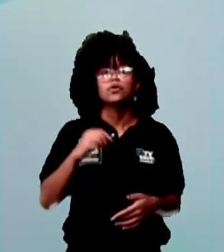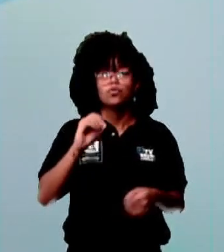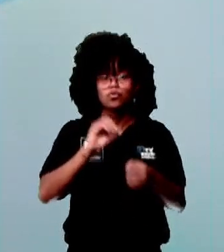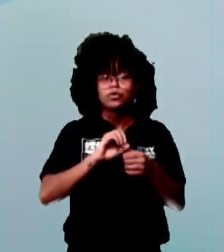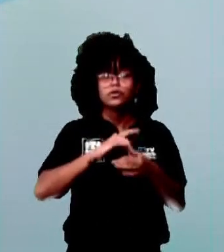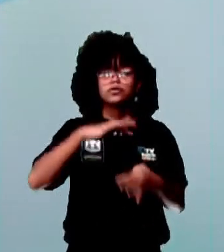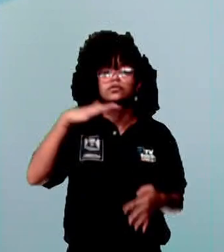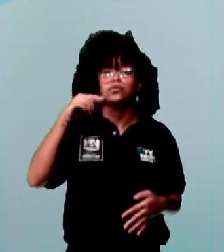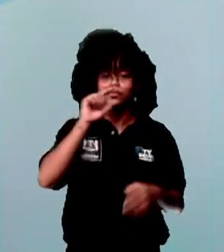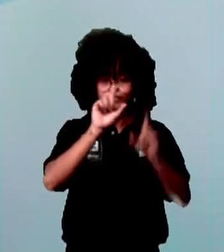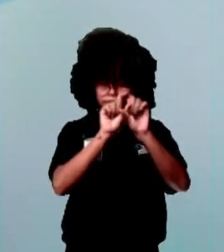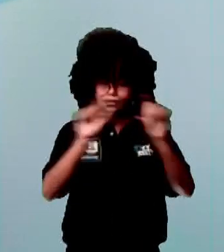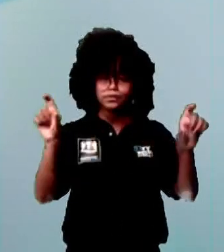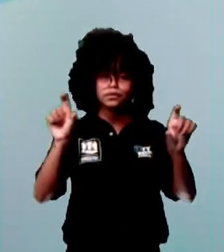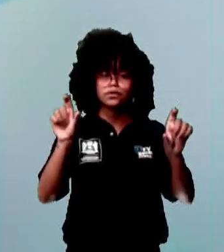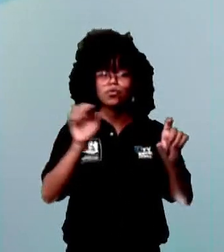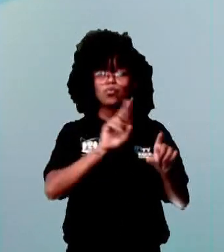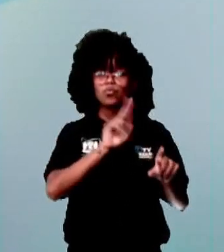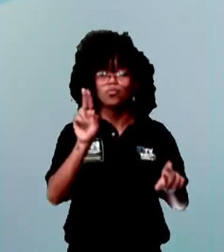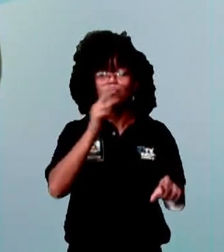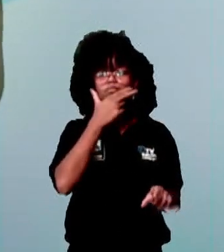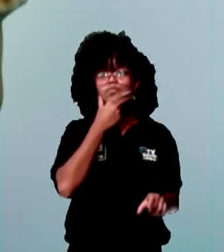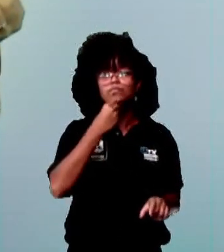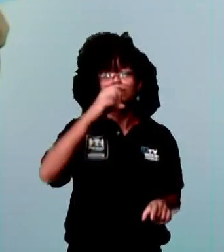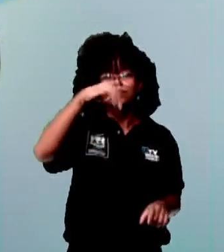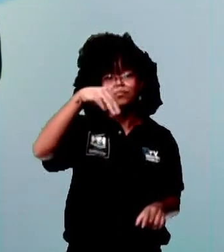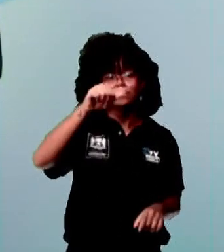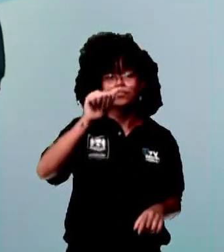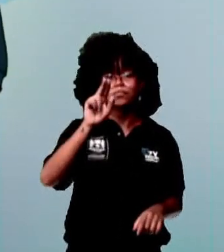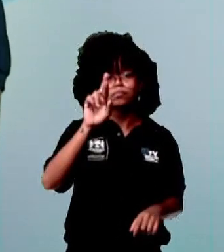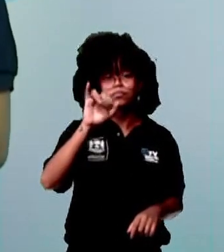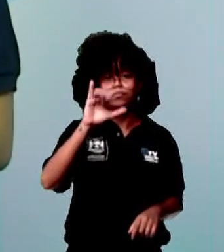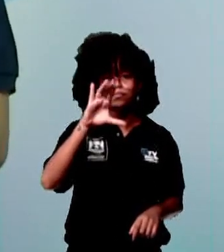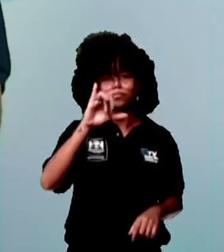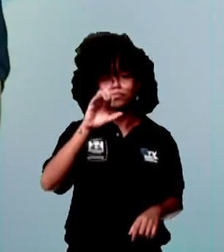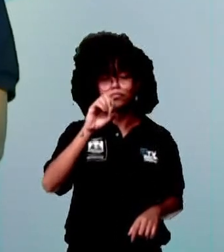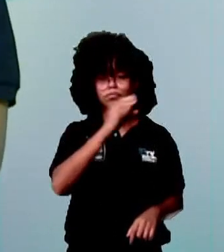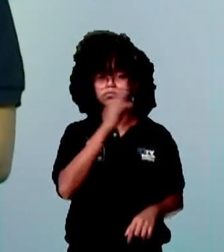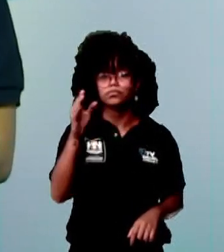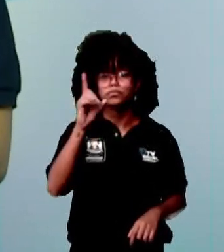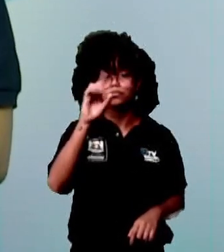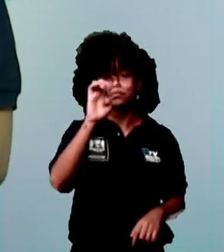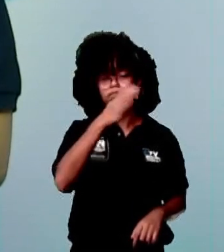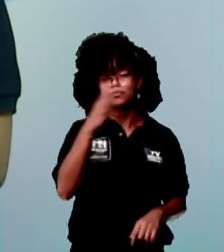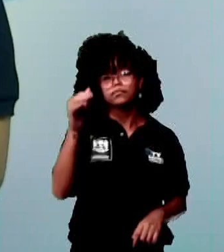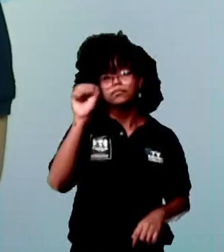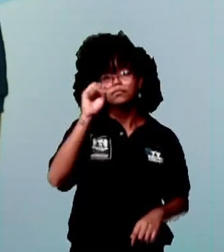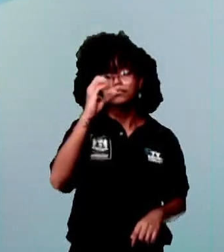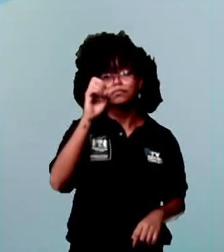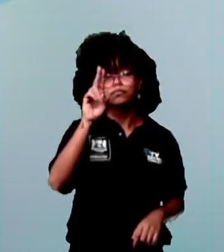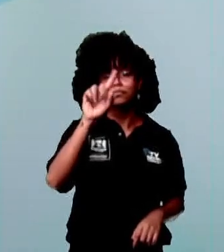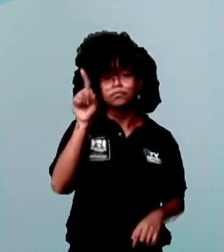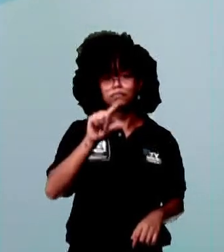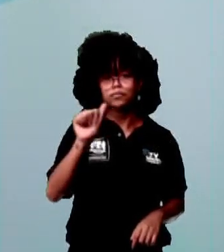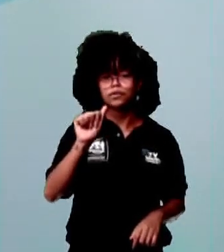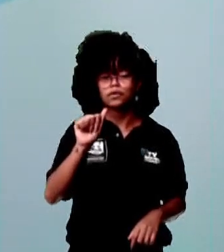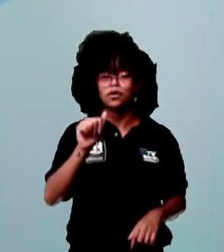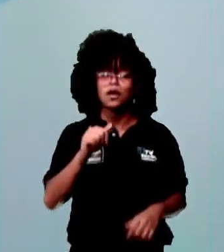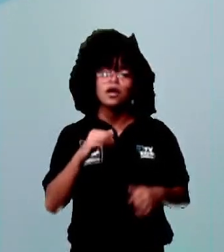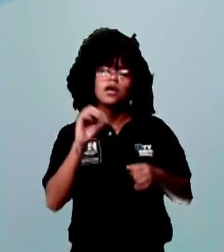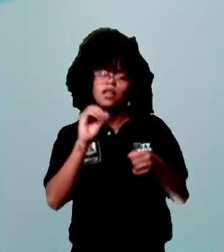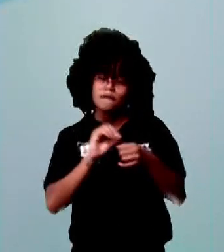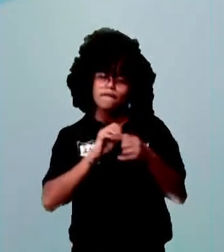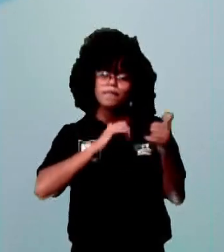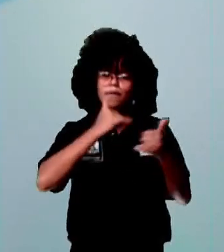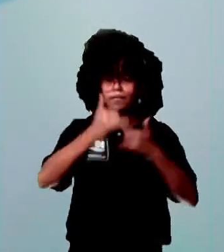o Maurício de Souza, utilizando esse trecho da história para brincar aí com uma tirinha da Mônica, em que a Mônica vê